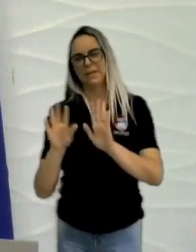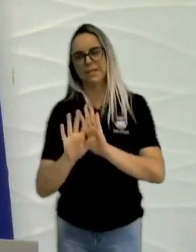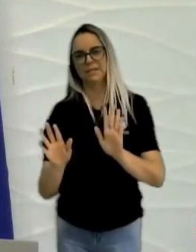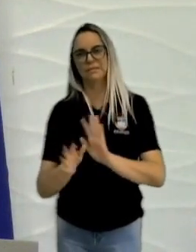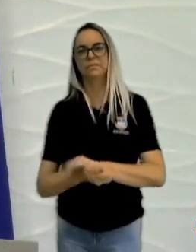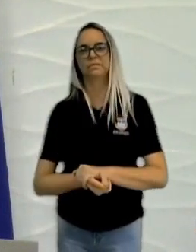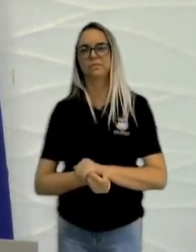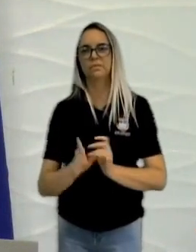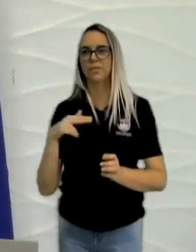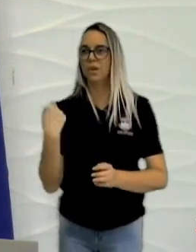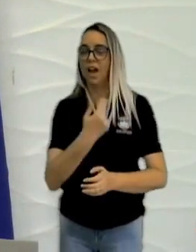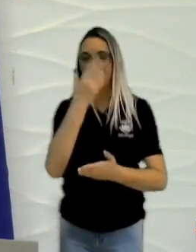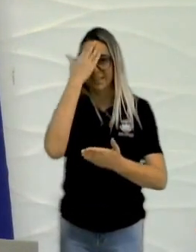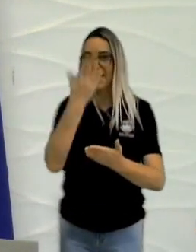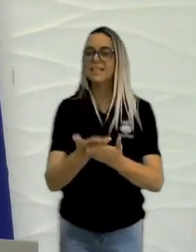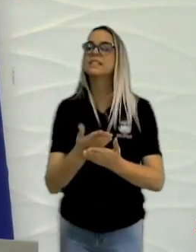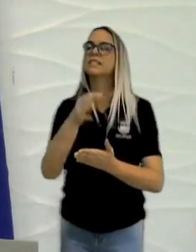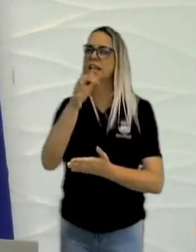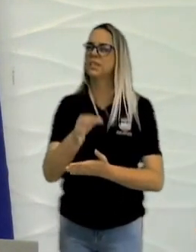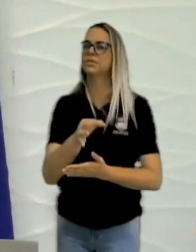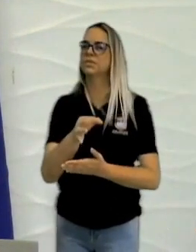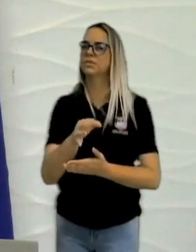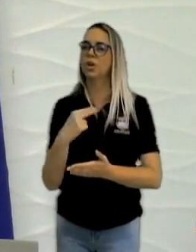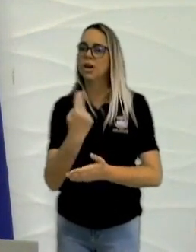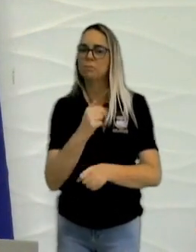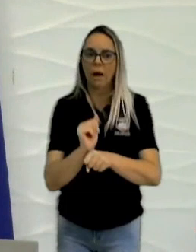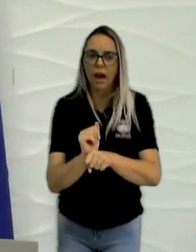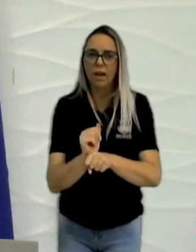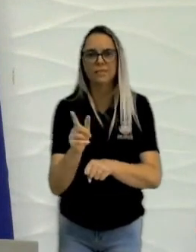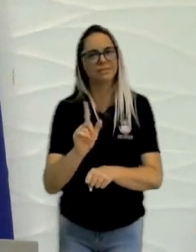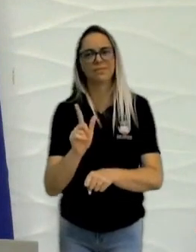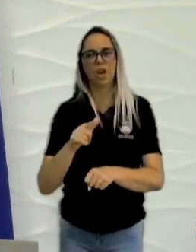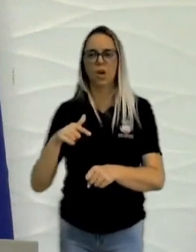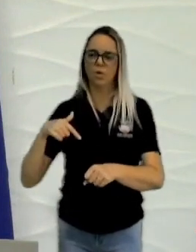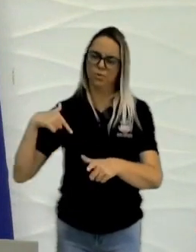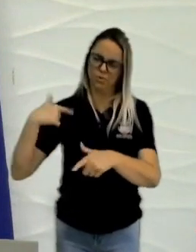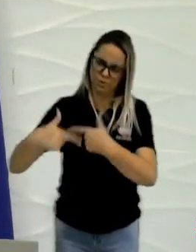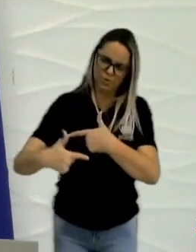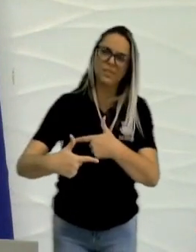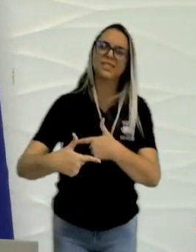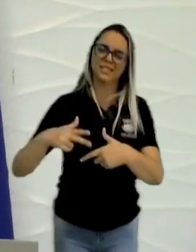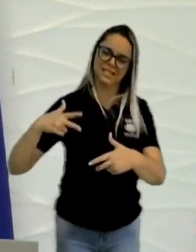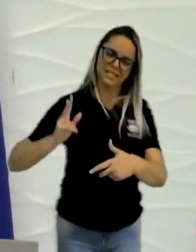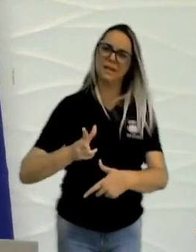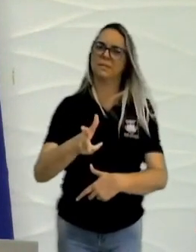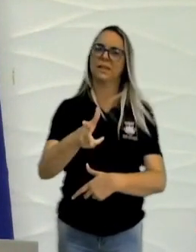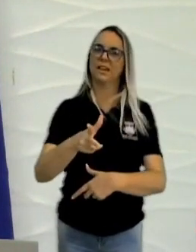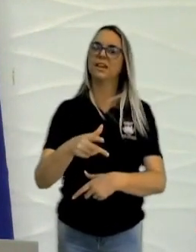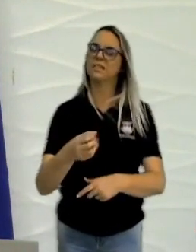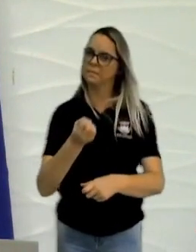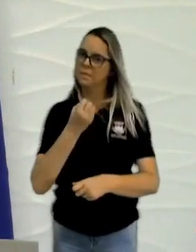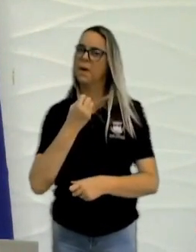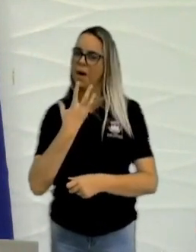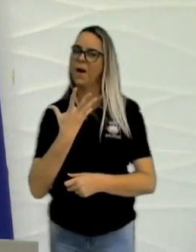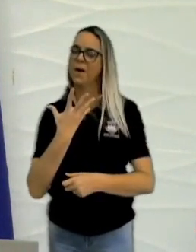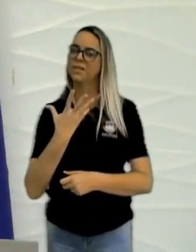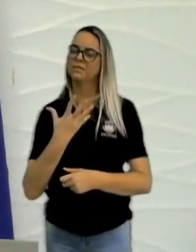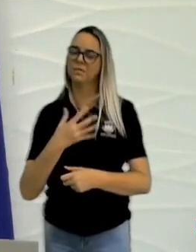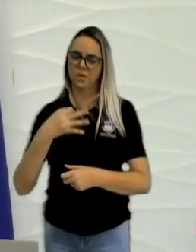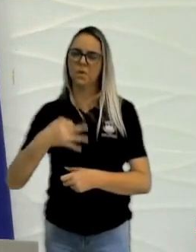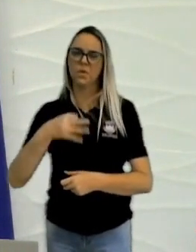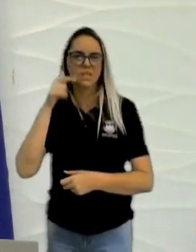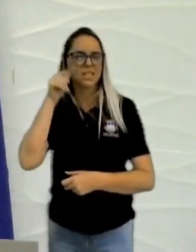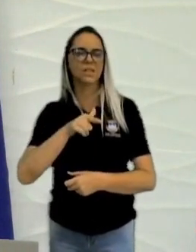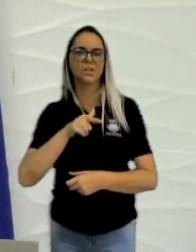acreditar que vai dar tudo certo, e a nossa luta incansável que tivemos, né, a gente está vendo que valeu a pena, e seguiremos firme